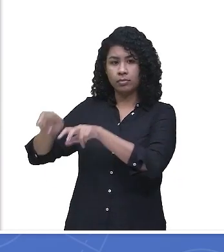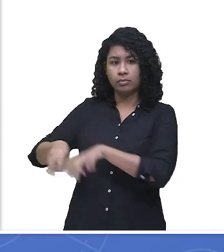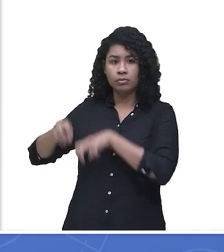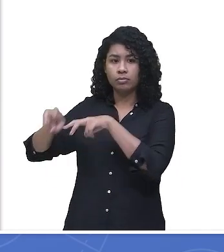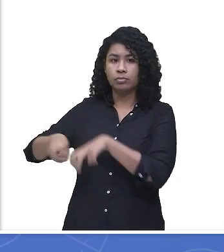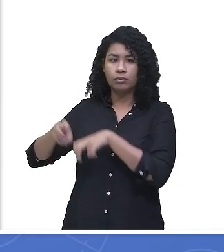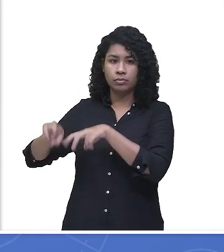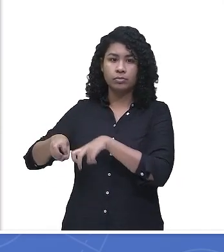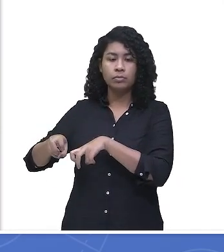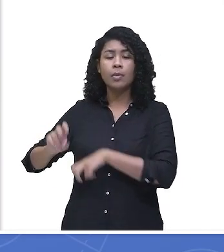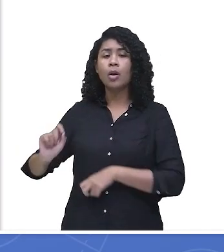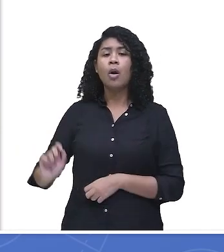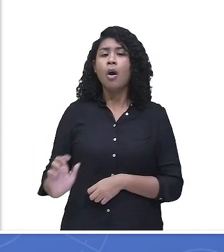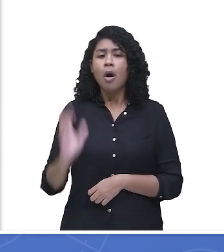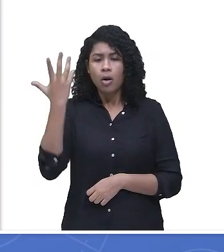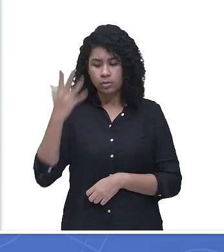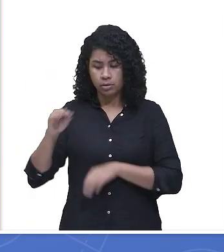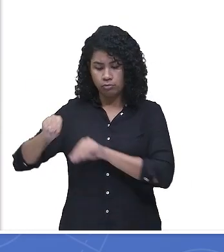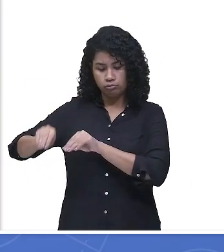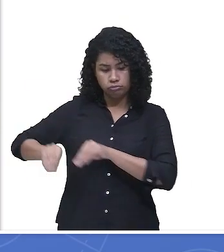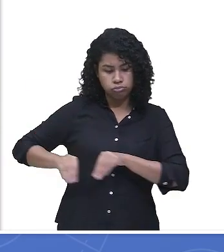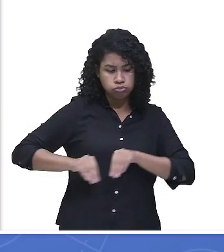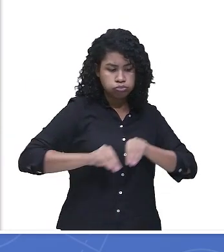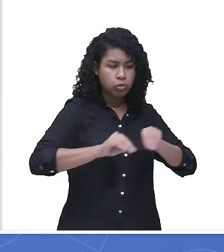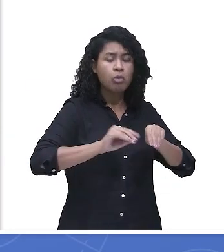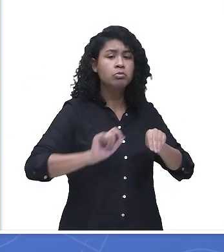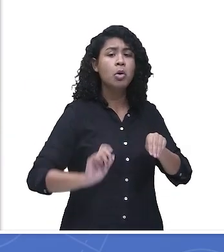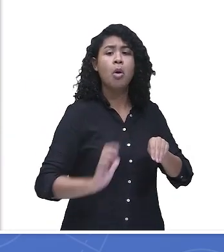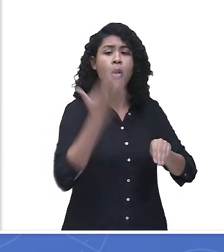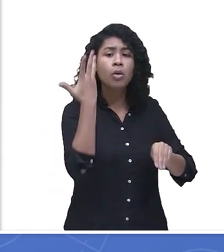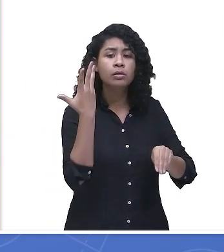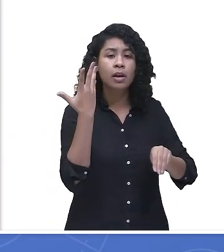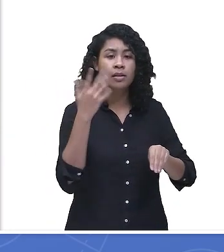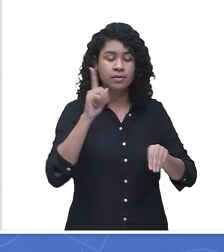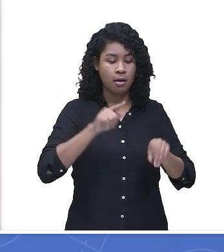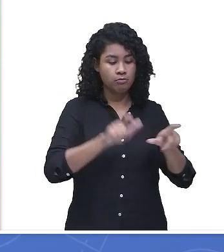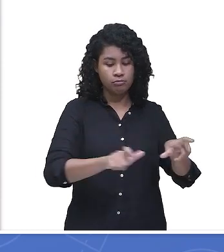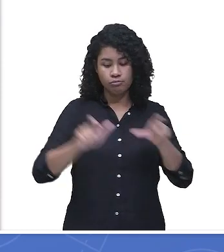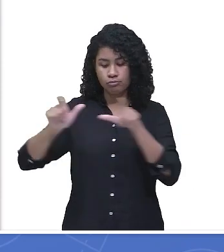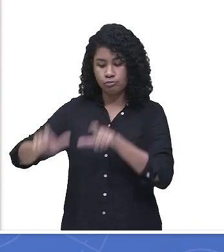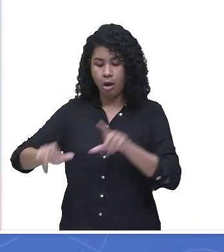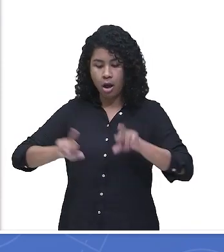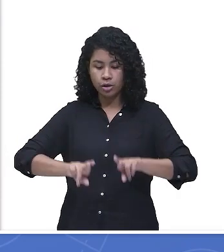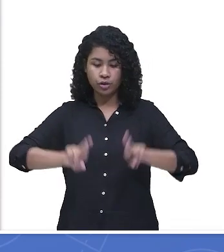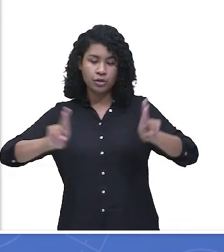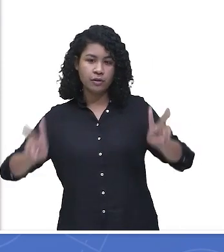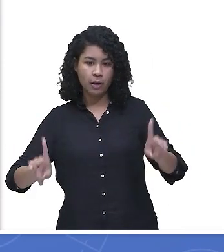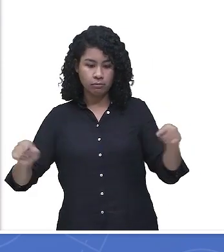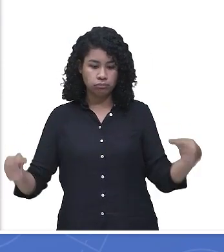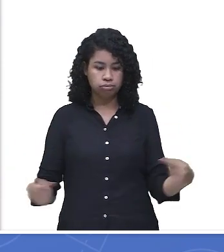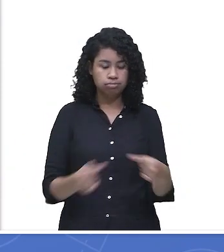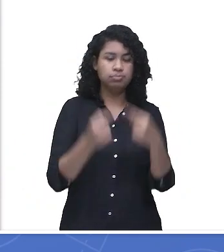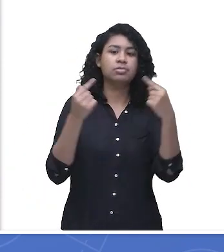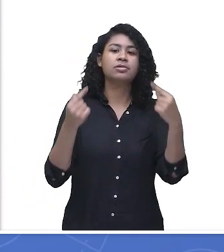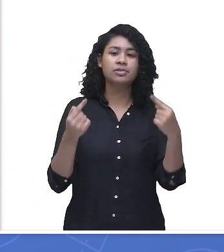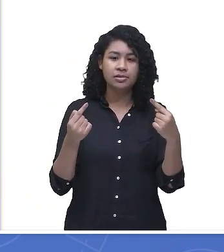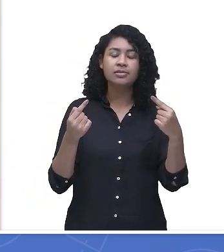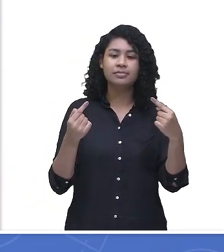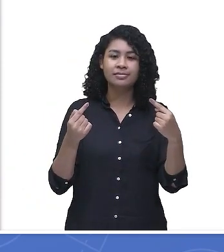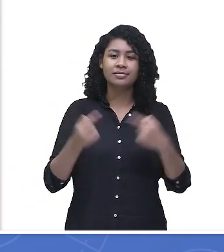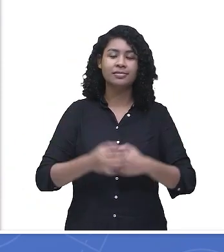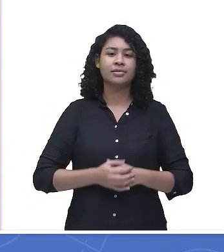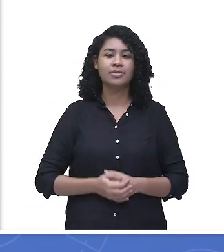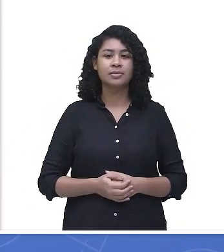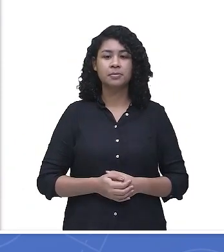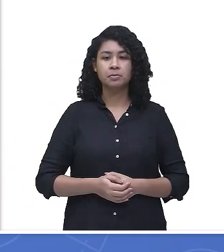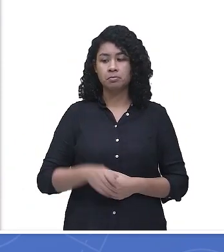urbano, o que vai acontecer? Nós vamos ter aí o encontro desses ambientes, de repente, o encontro desse personagem que é do interior com o